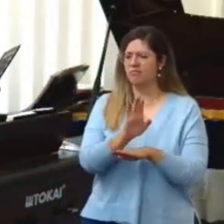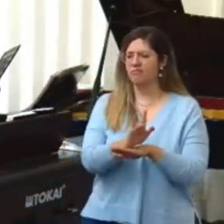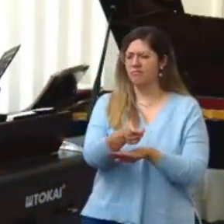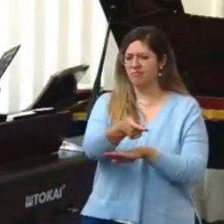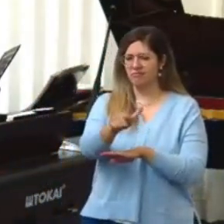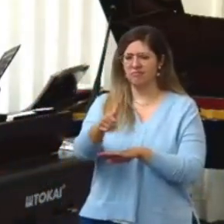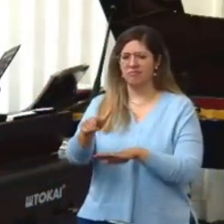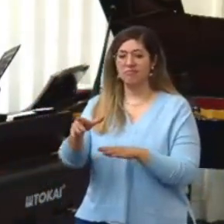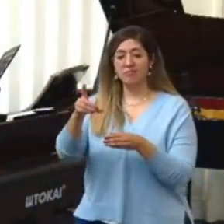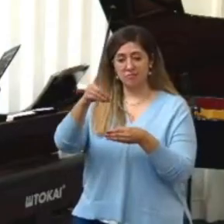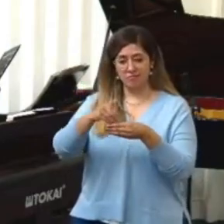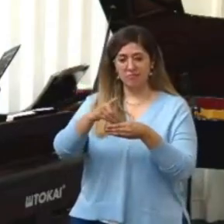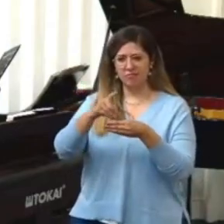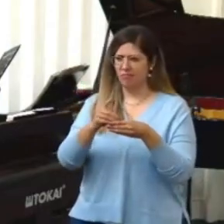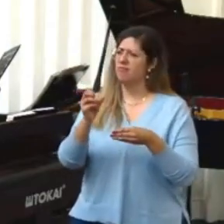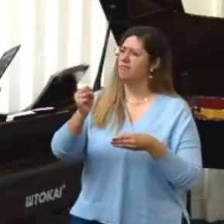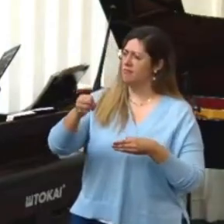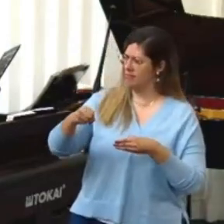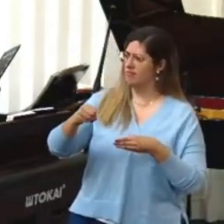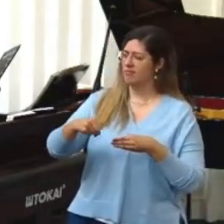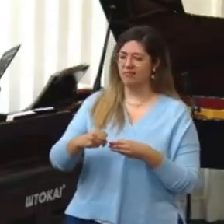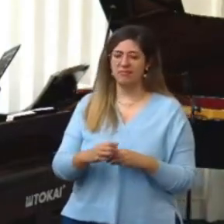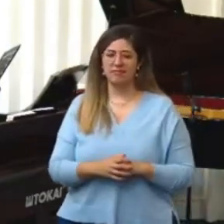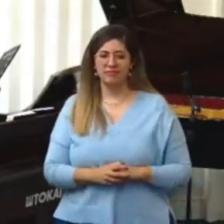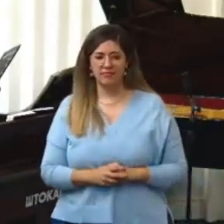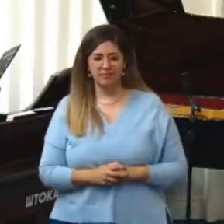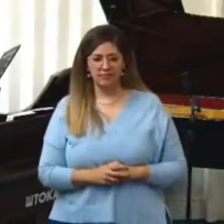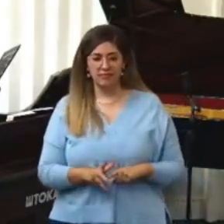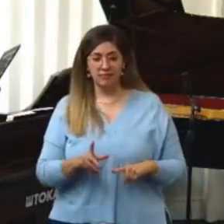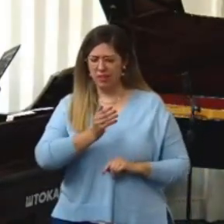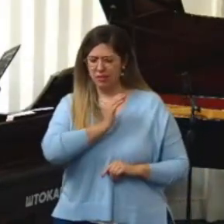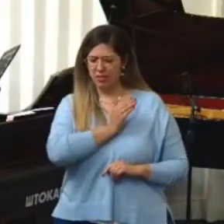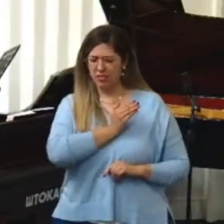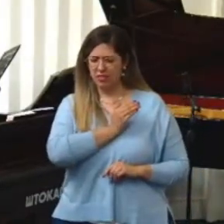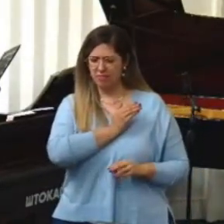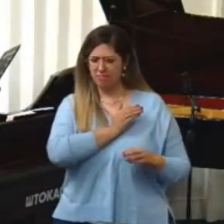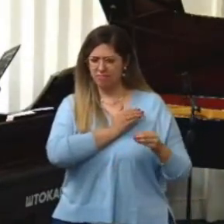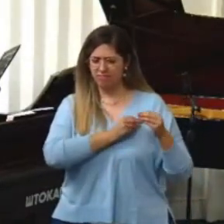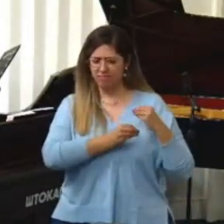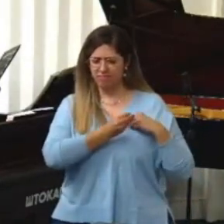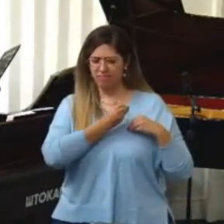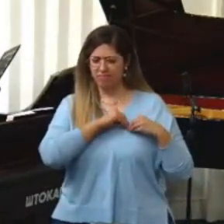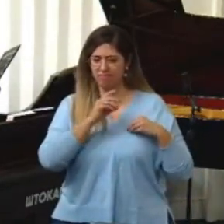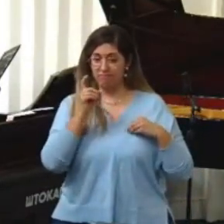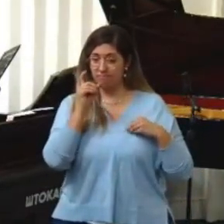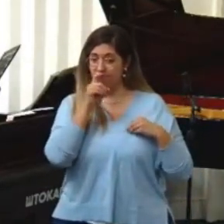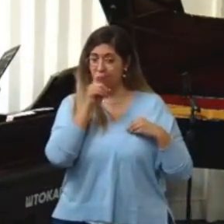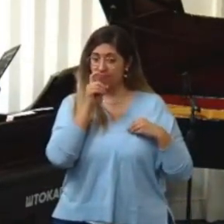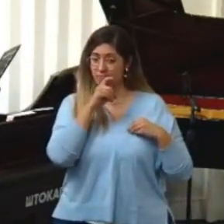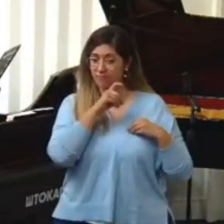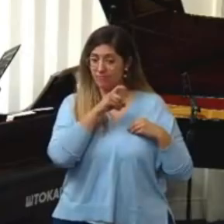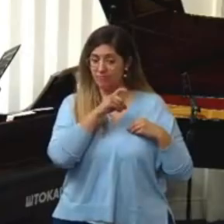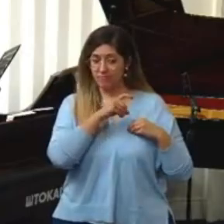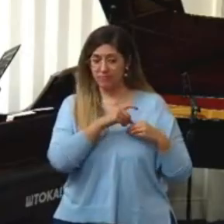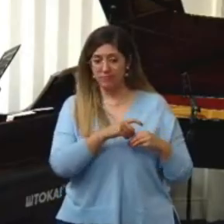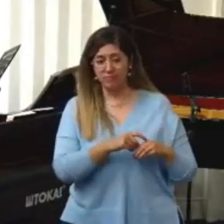é dizimista na sua igreja? Claro. Tem um jeito. Mas qual é o que nós escolhemos? Qual é o melhor para nós?